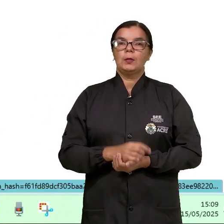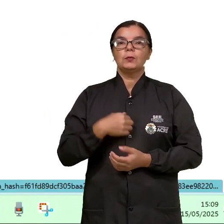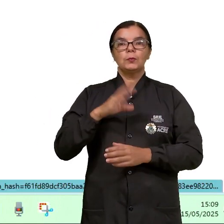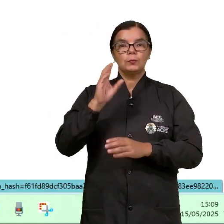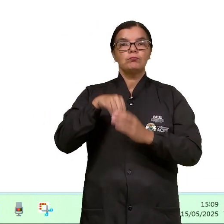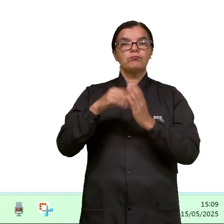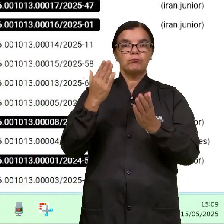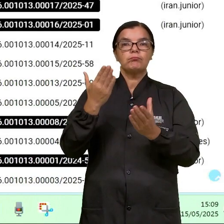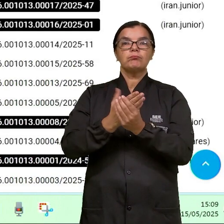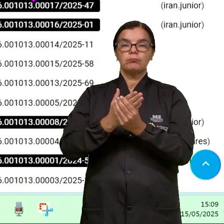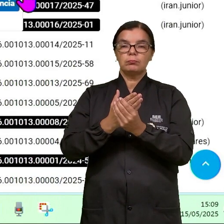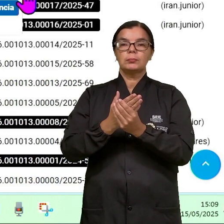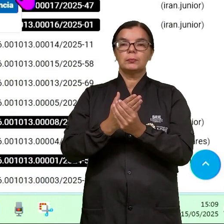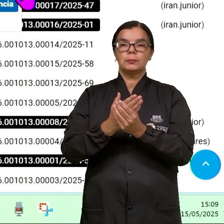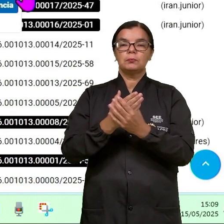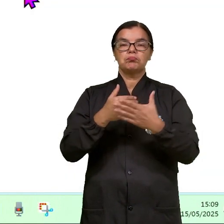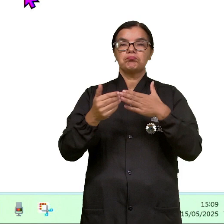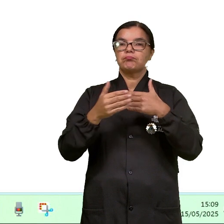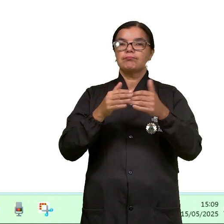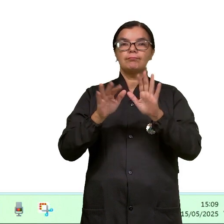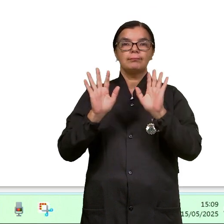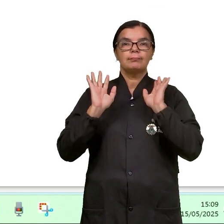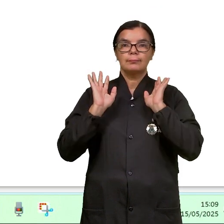vou entrar aqui em um processo qualquer